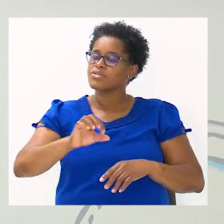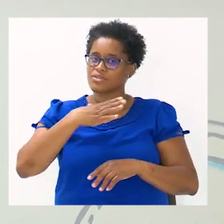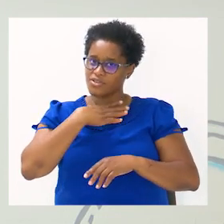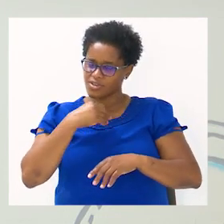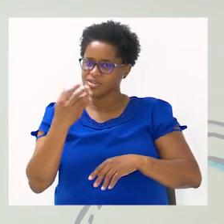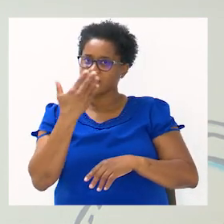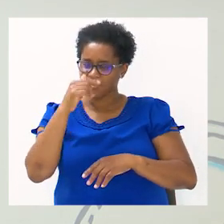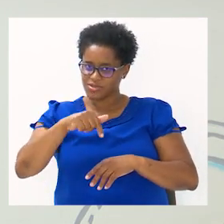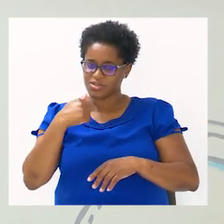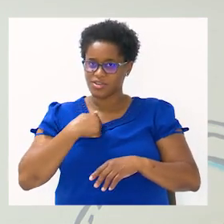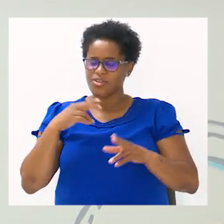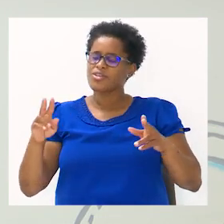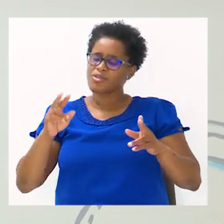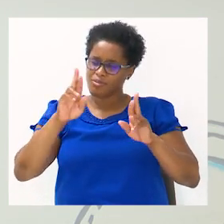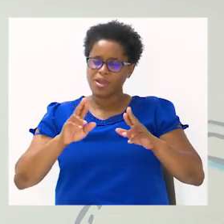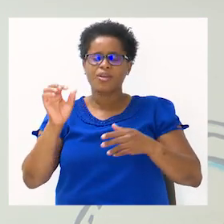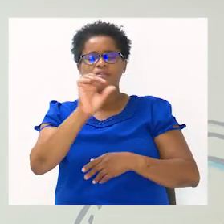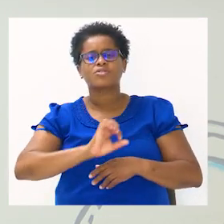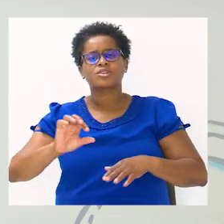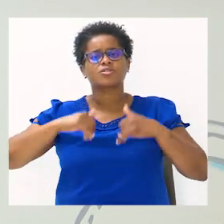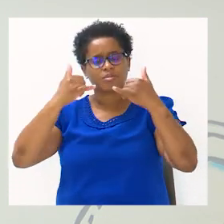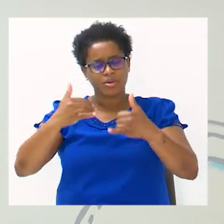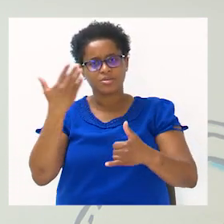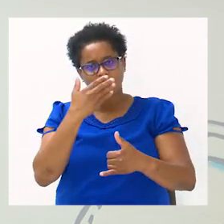hoje. Conto convosco para a próxima aula do